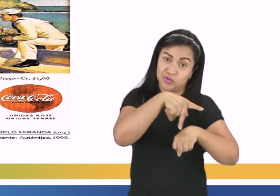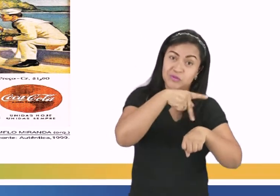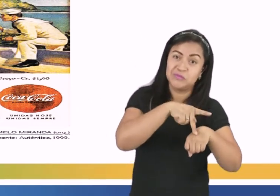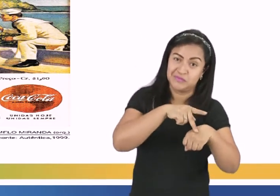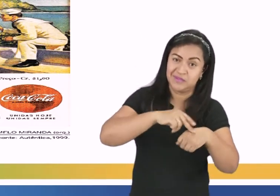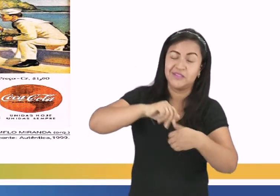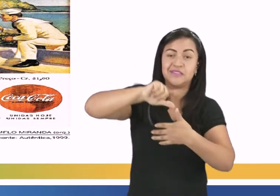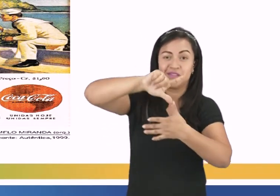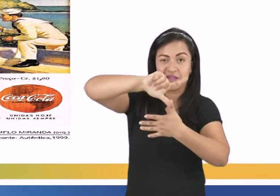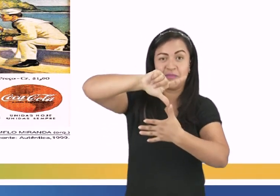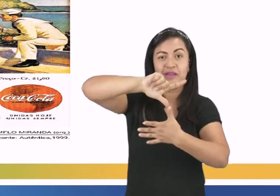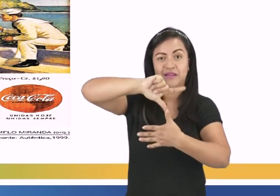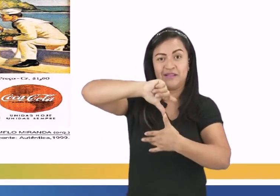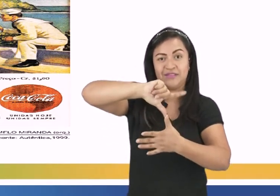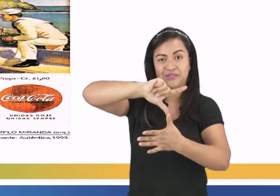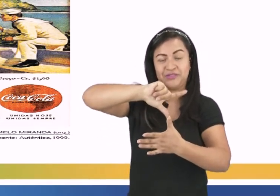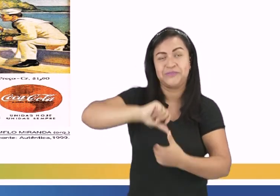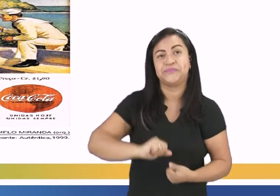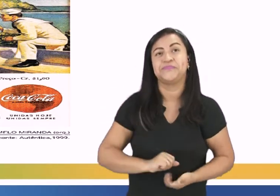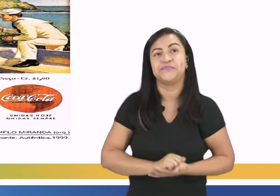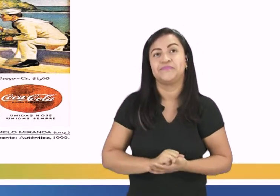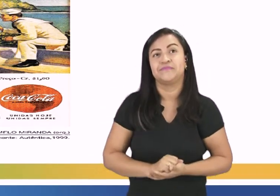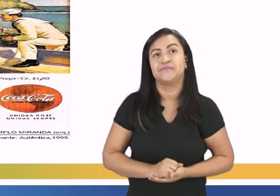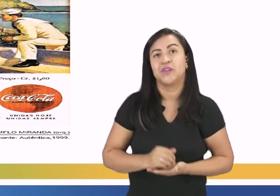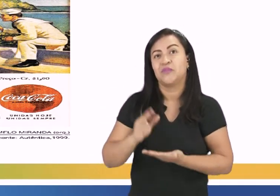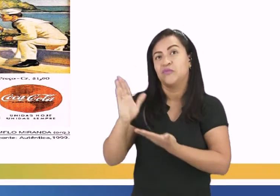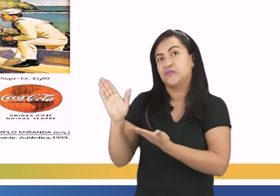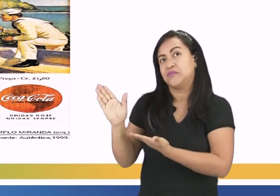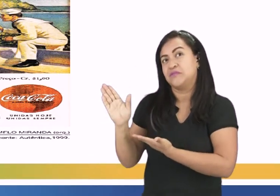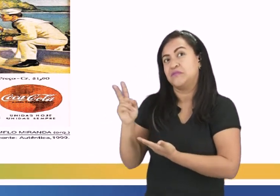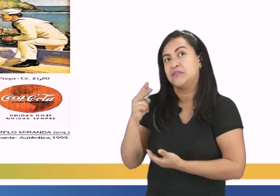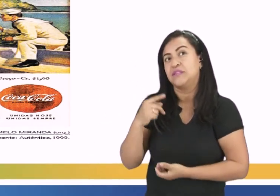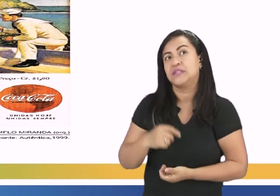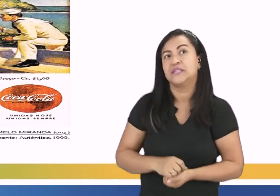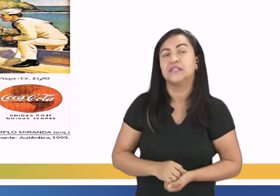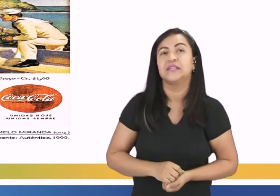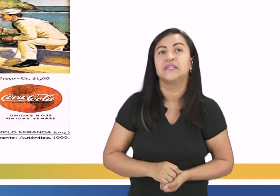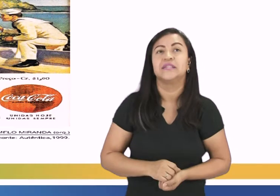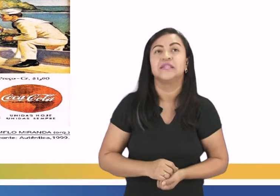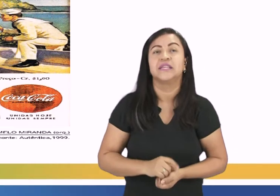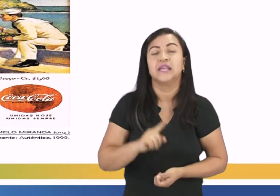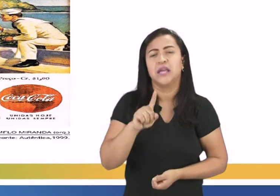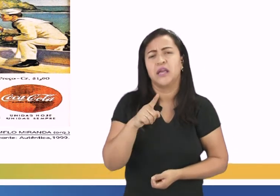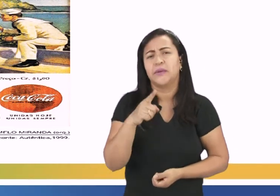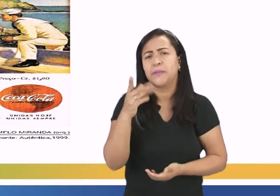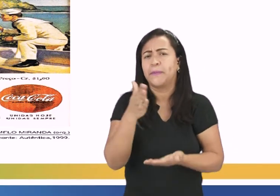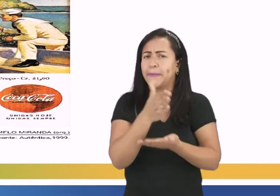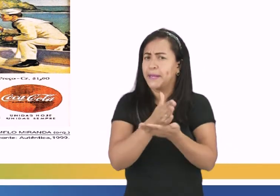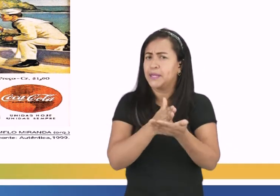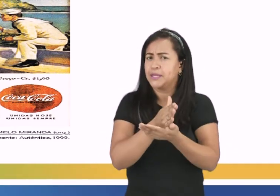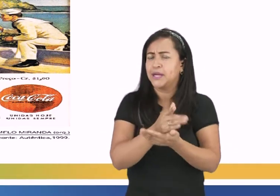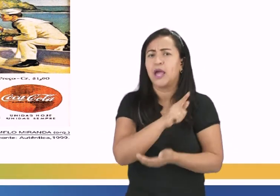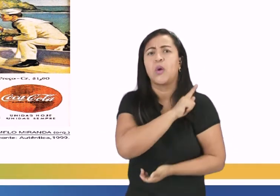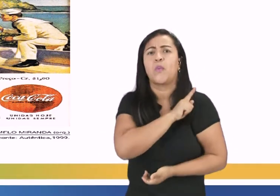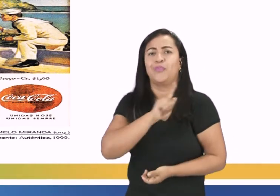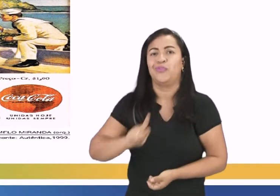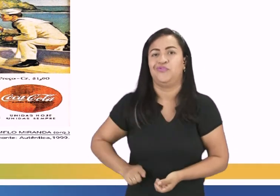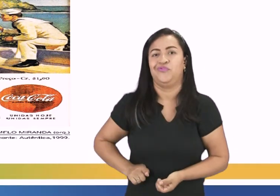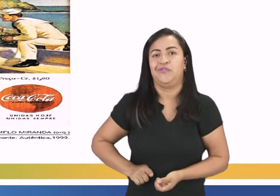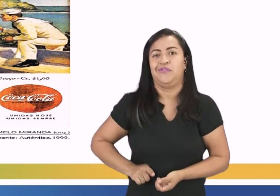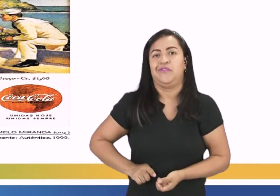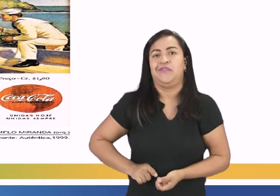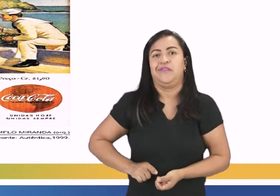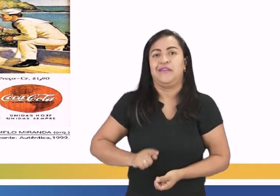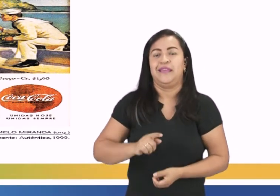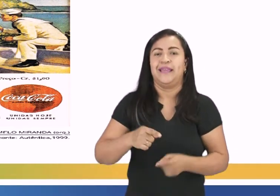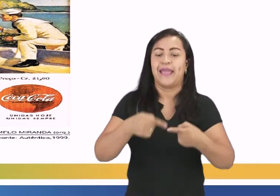Latina. Vocês veem que, num momento, ele usava uma determinada política, que foi a do porrete, e, no outro